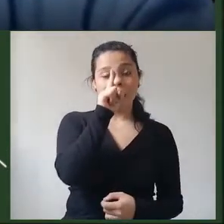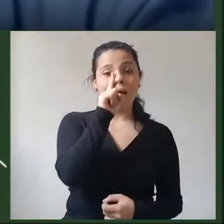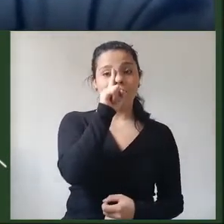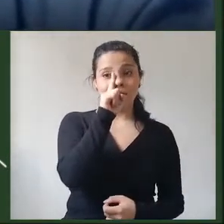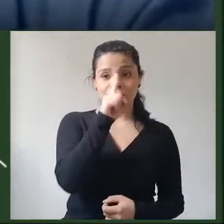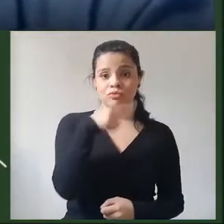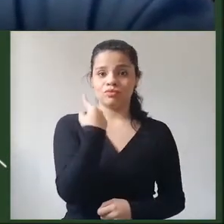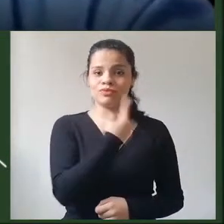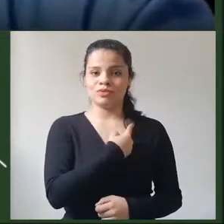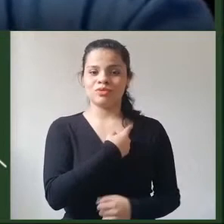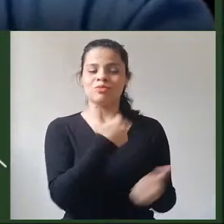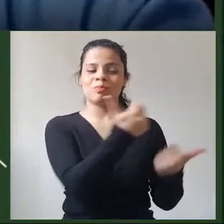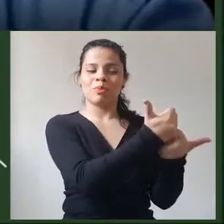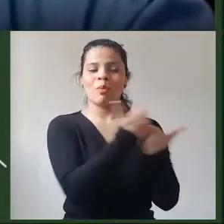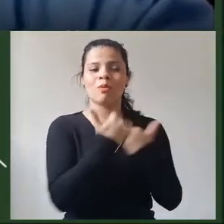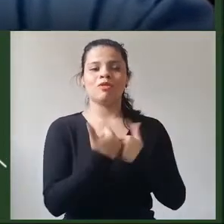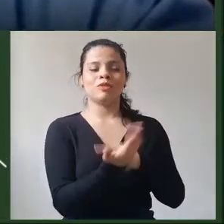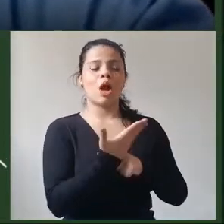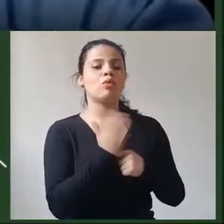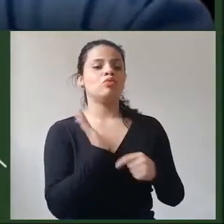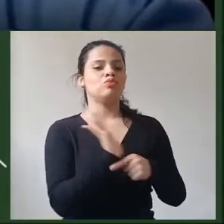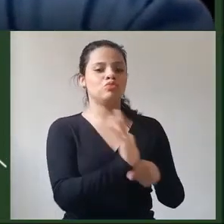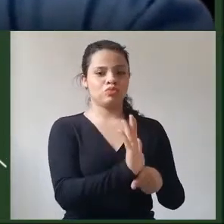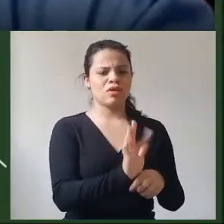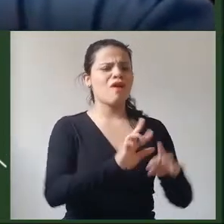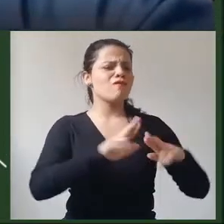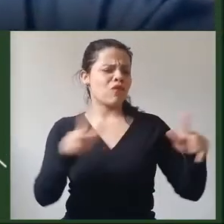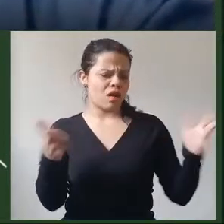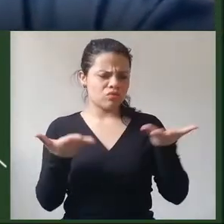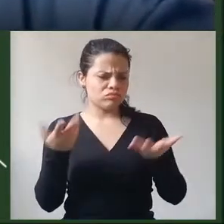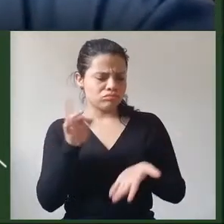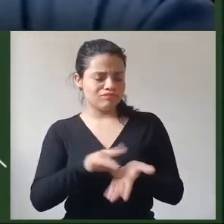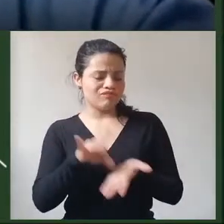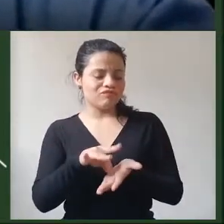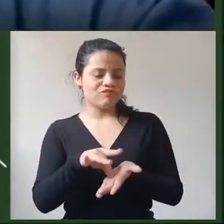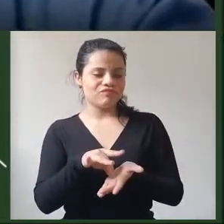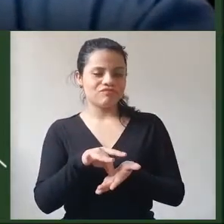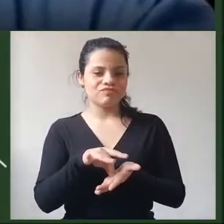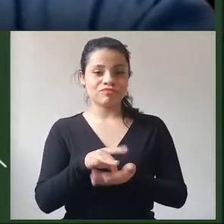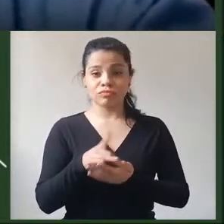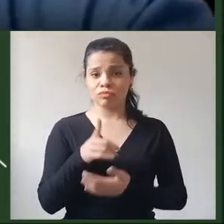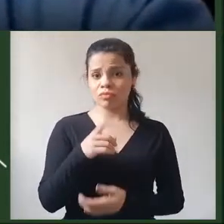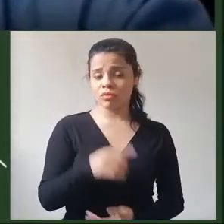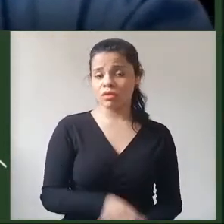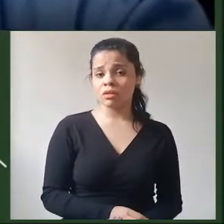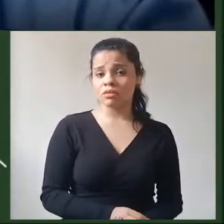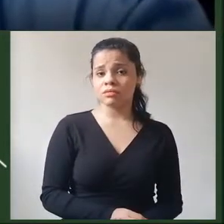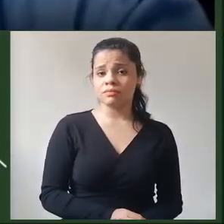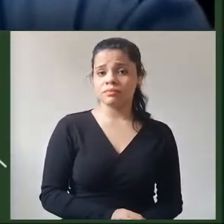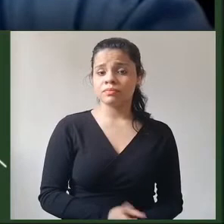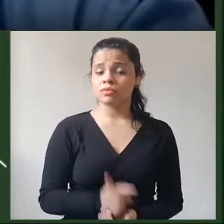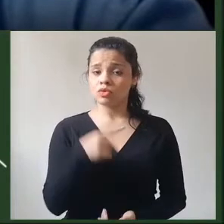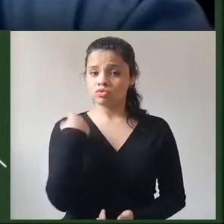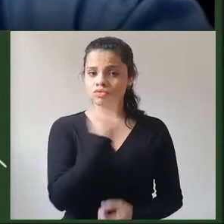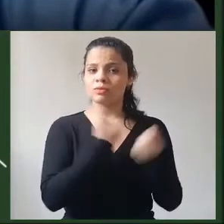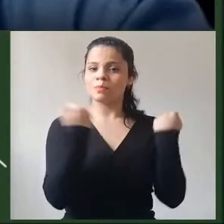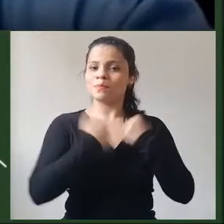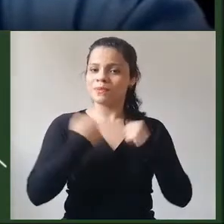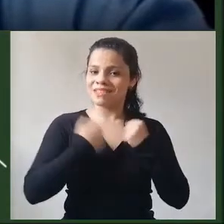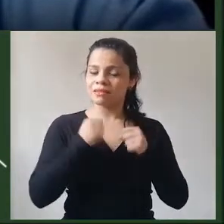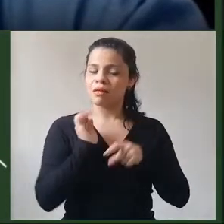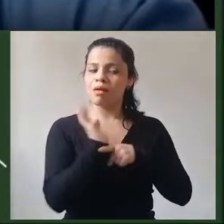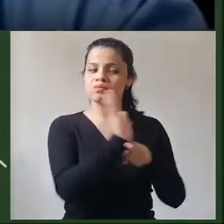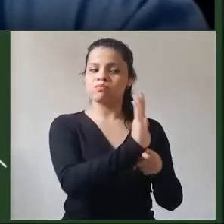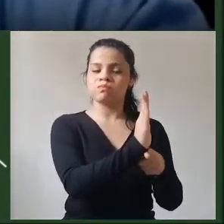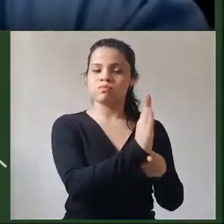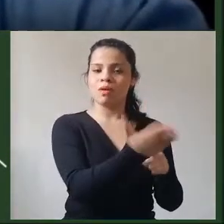eles. Então, é uma situação de que compartimos mais que em outras situações. E isso faz